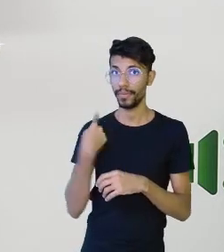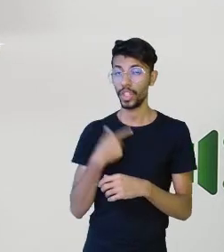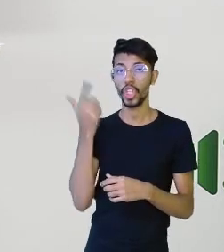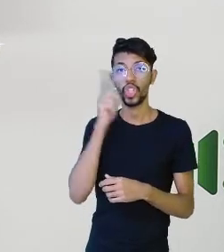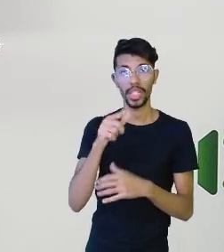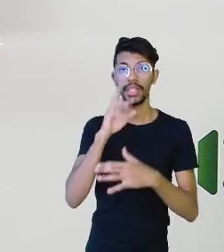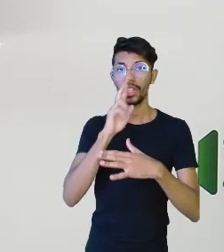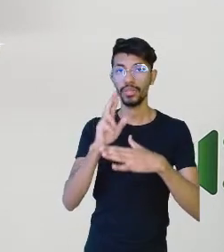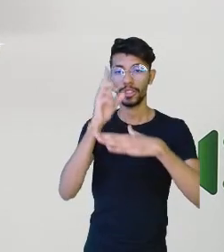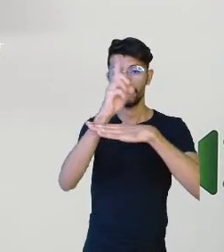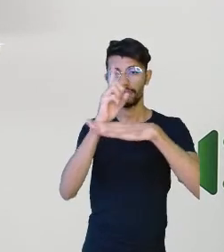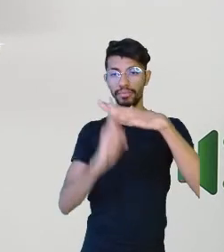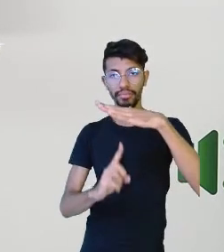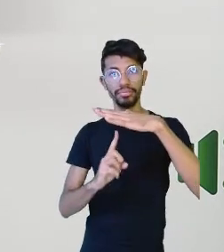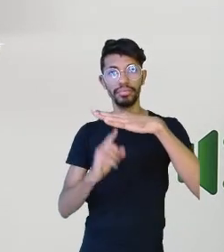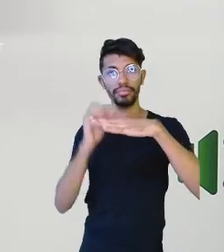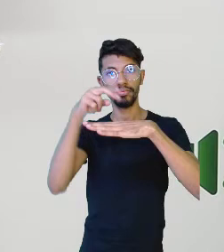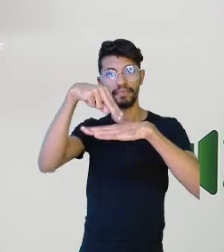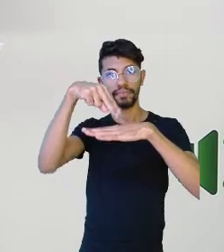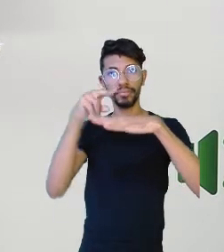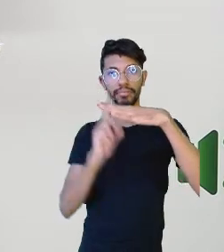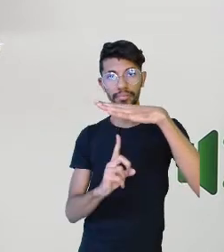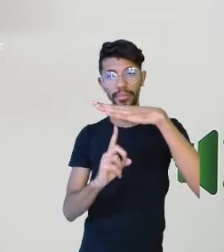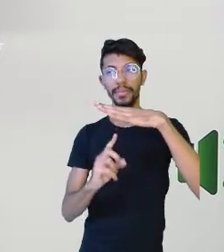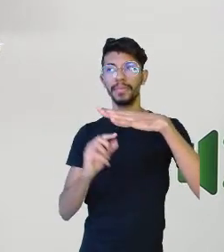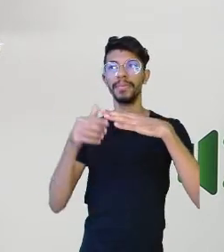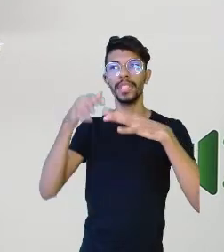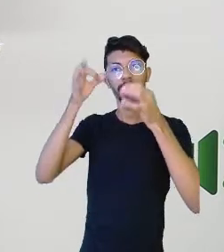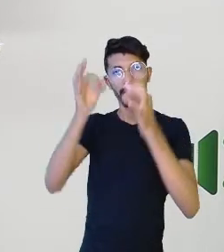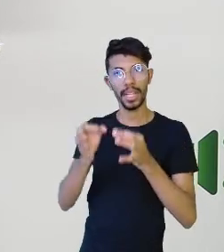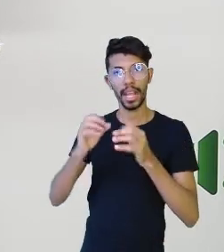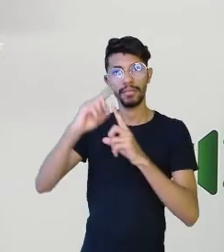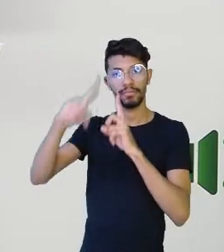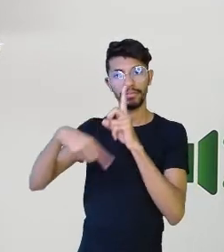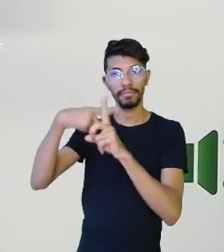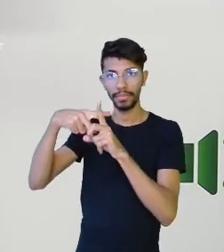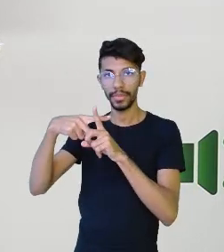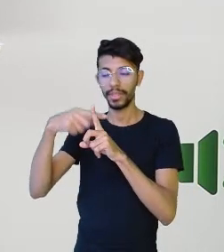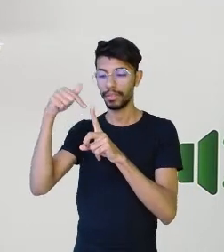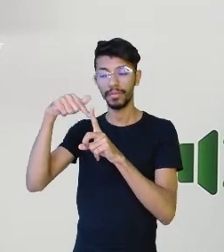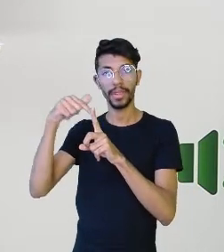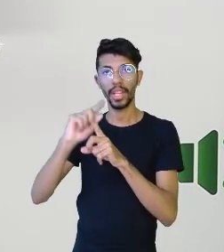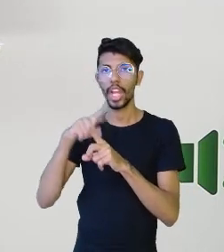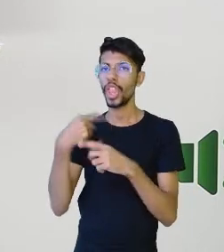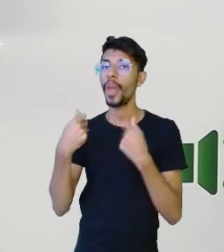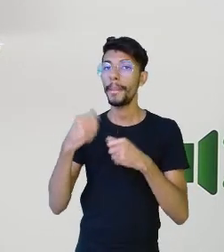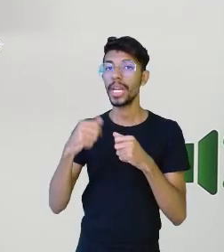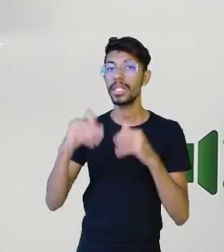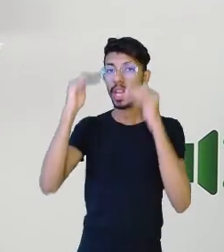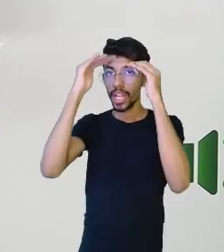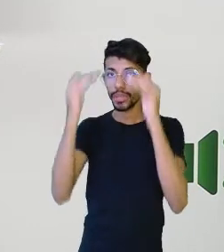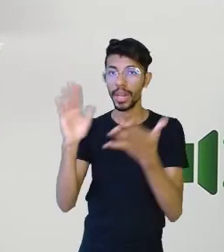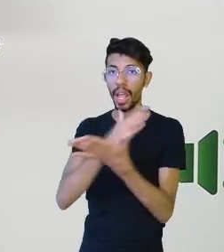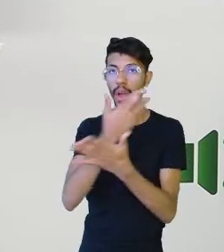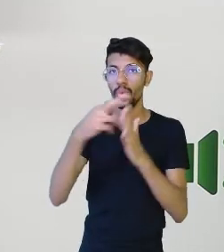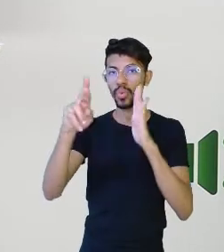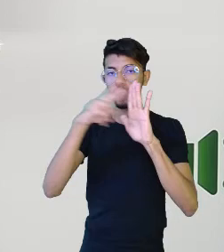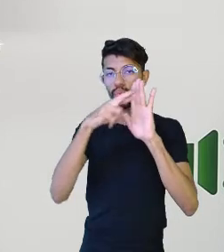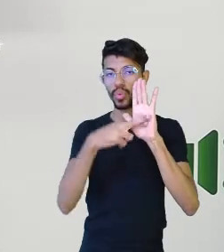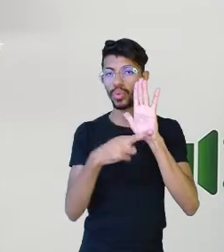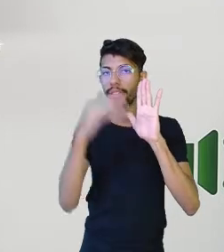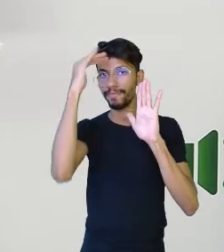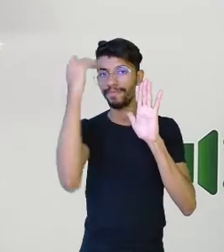de fração, a operação adição, a gente precisa respeitar algumas regras.